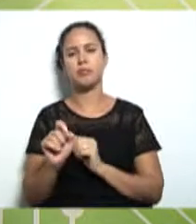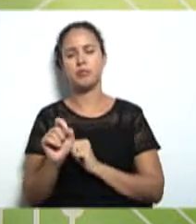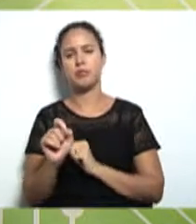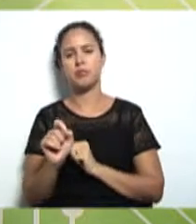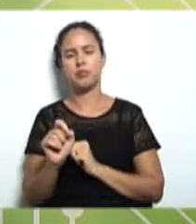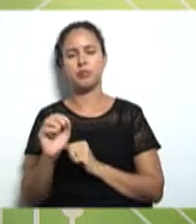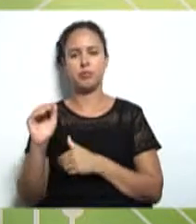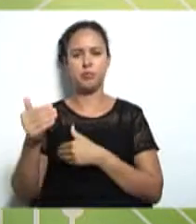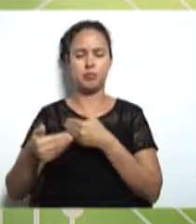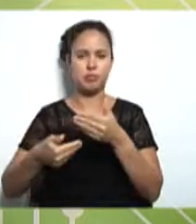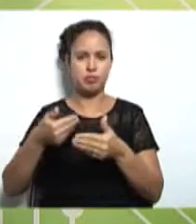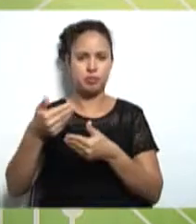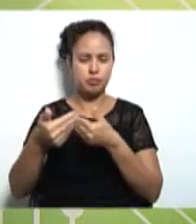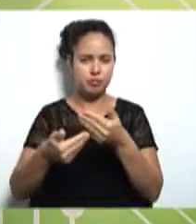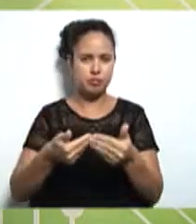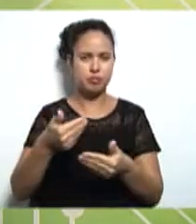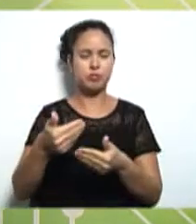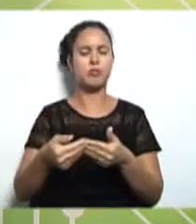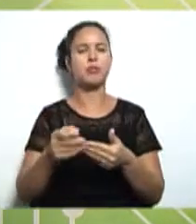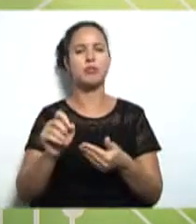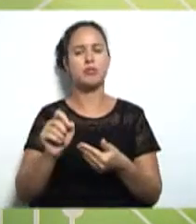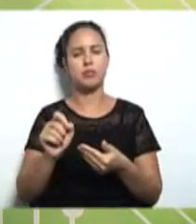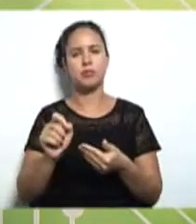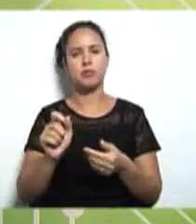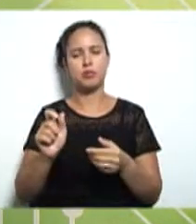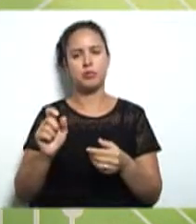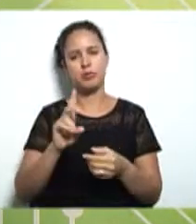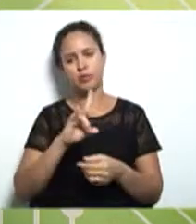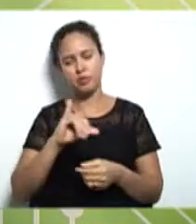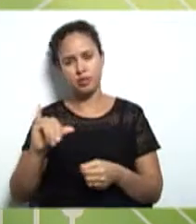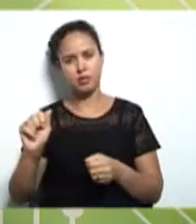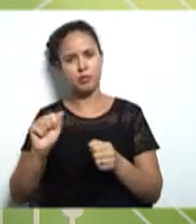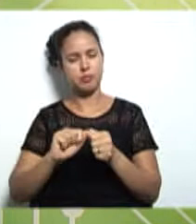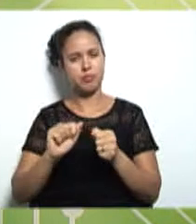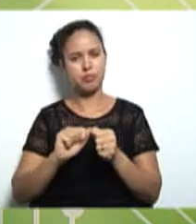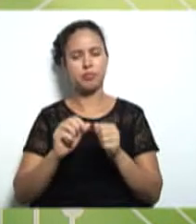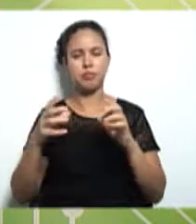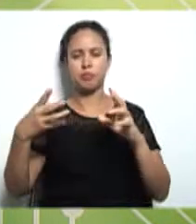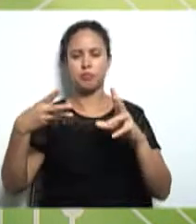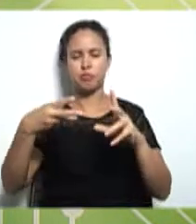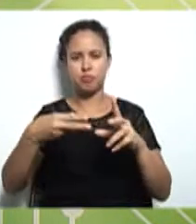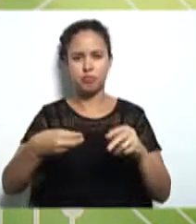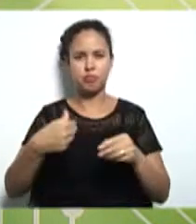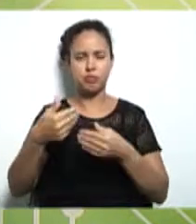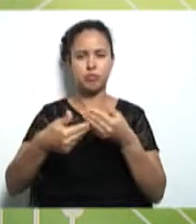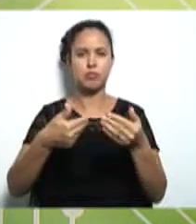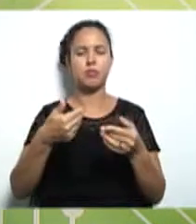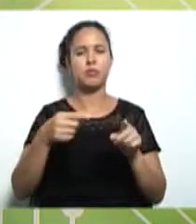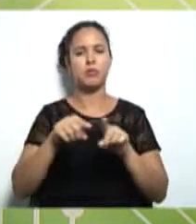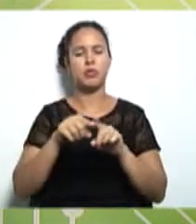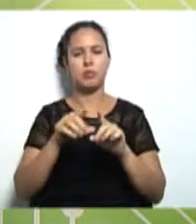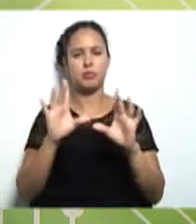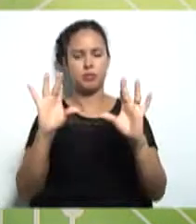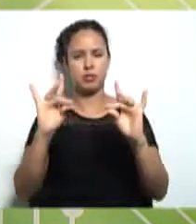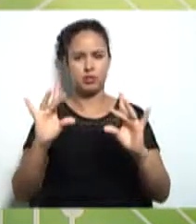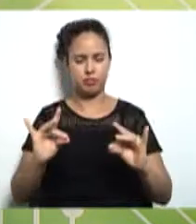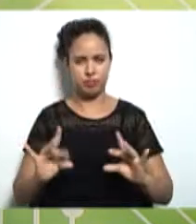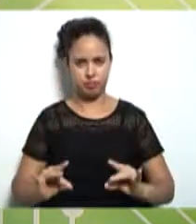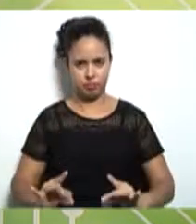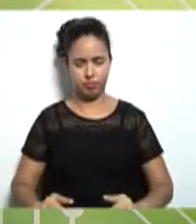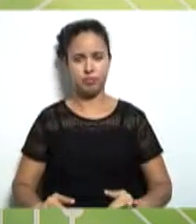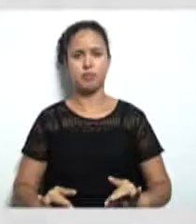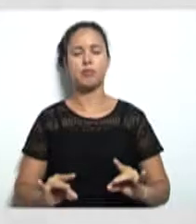de decupação, né, que você vai fazer todo um tratamento, a descrição, que é algo que você